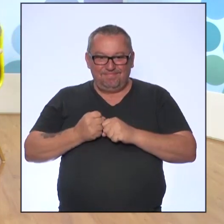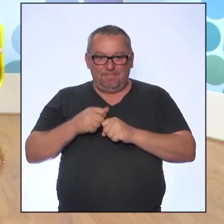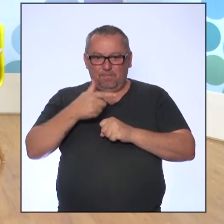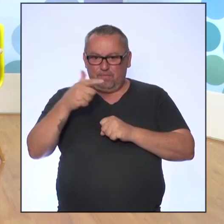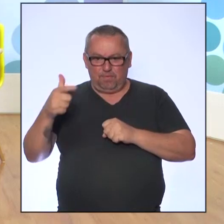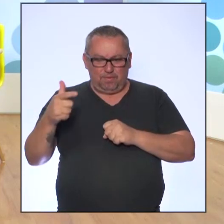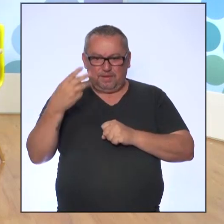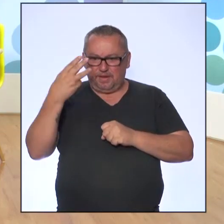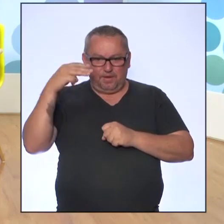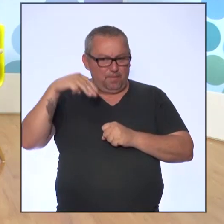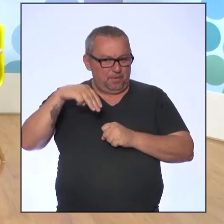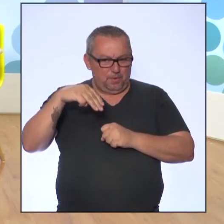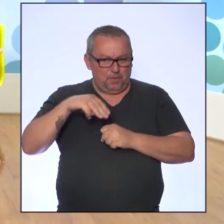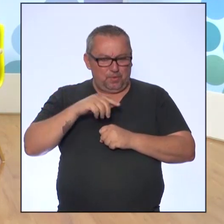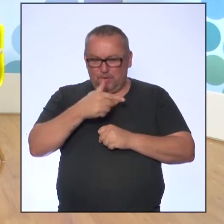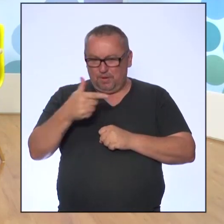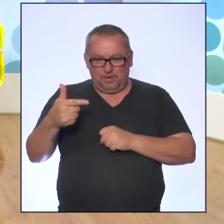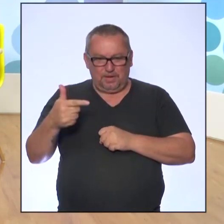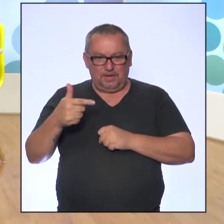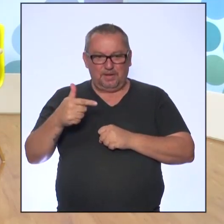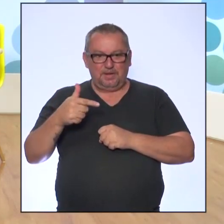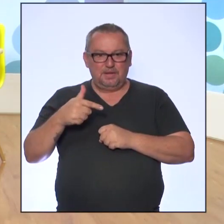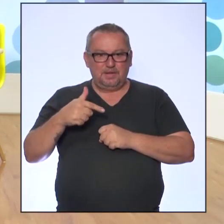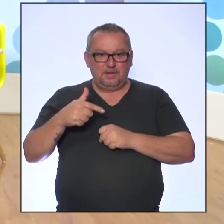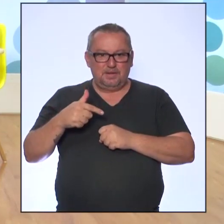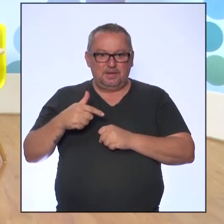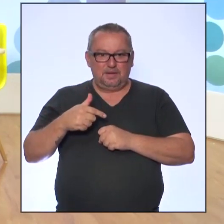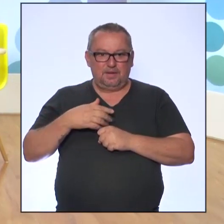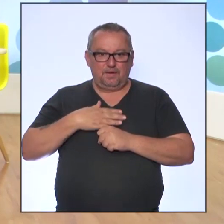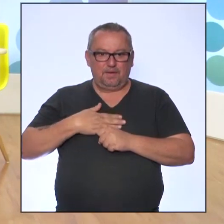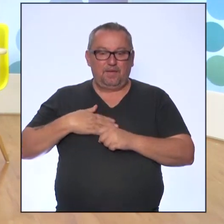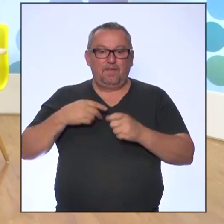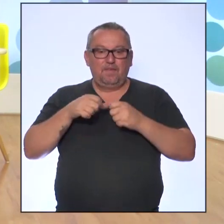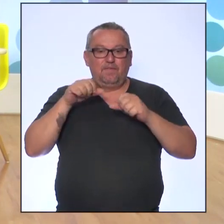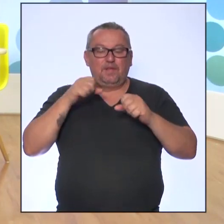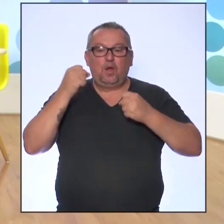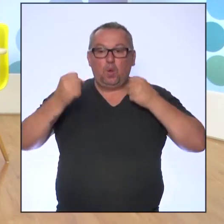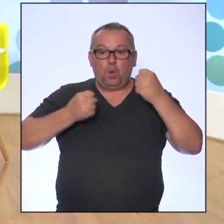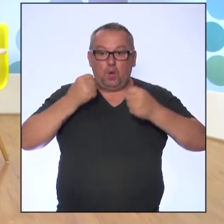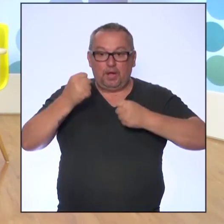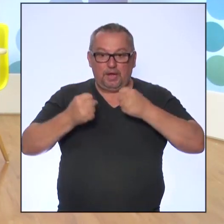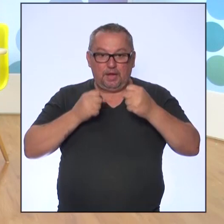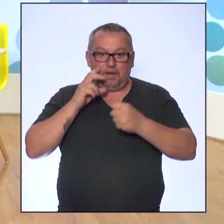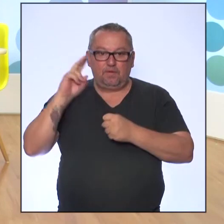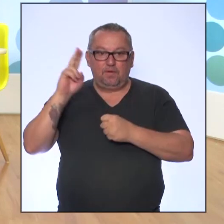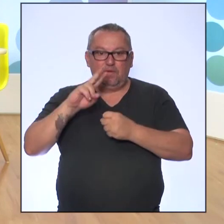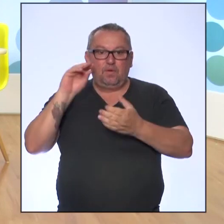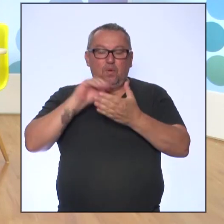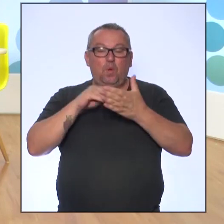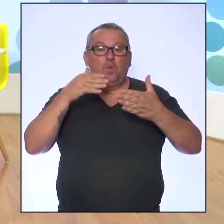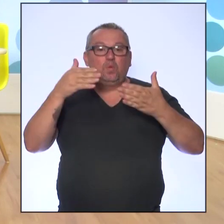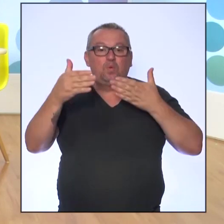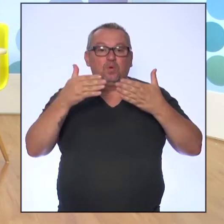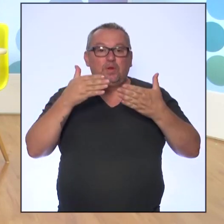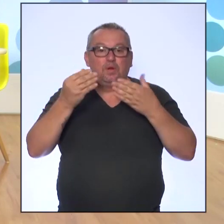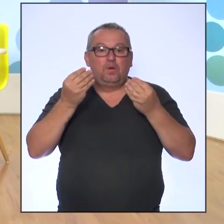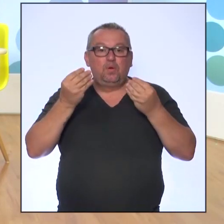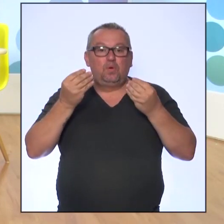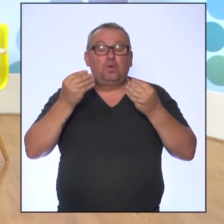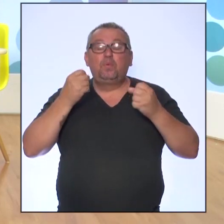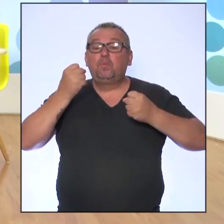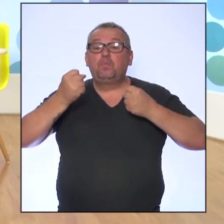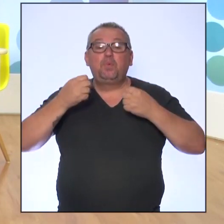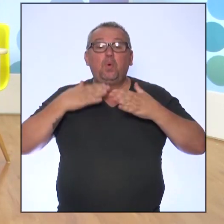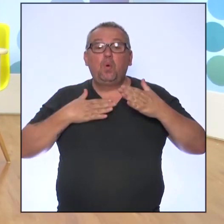interação de 3 minutos, tá bom? A gente vai ficar correndo e vocês vão colocar aí no chat. Como que o meu corpo faz para